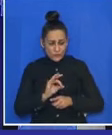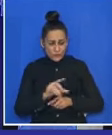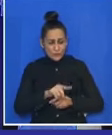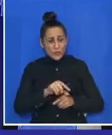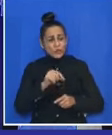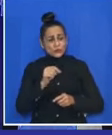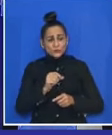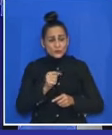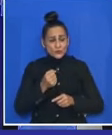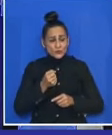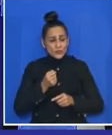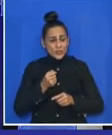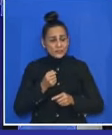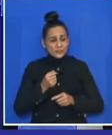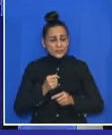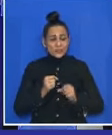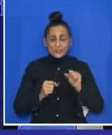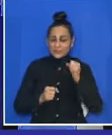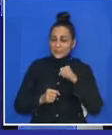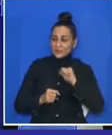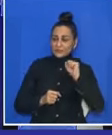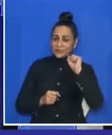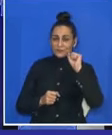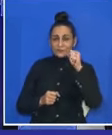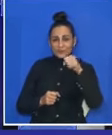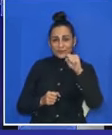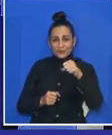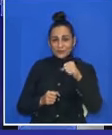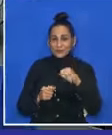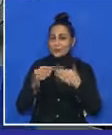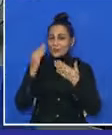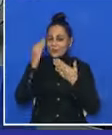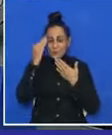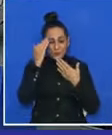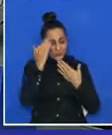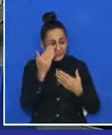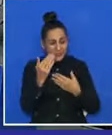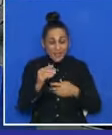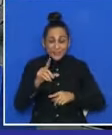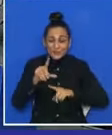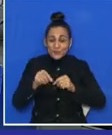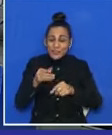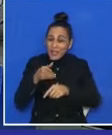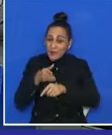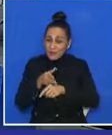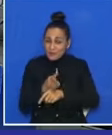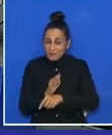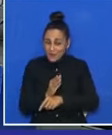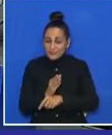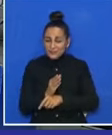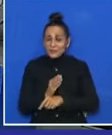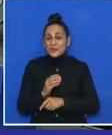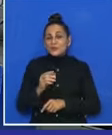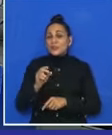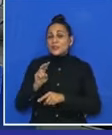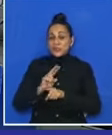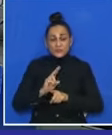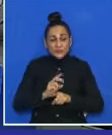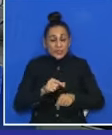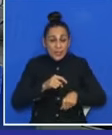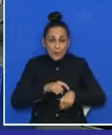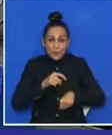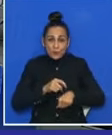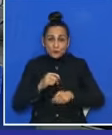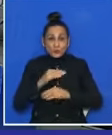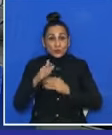as bolas sorteadas? Sim, confirma. Sim, confirmo. Muito obrigada. Sorteio realizado e validado pelos nossos auditores. Daqui a pouco você pode